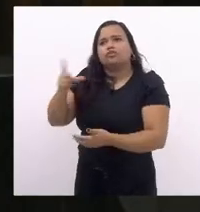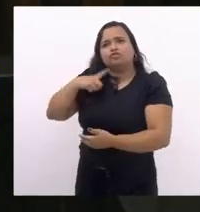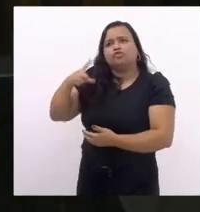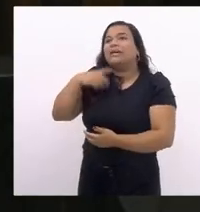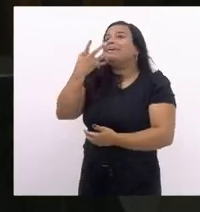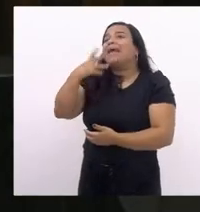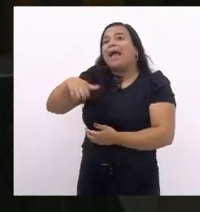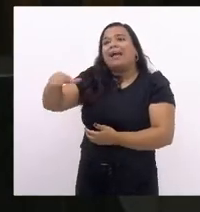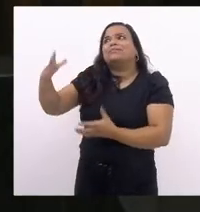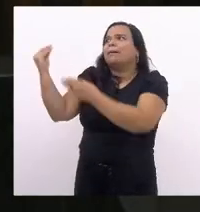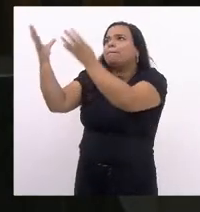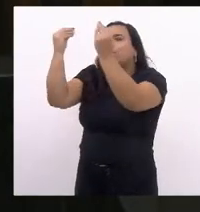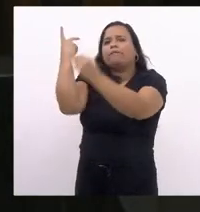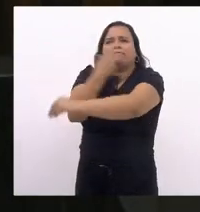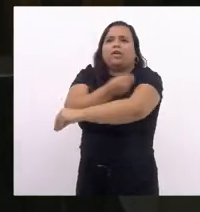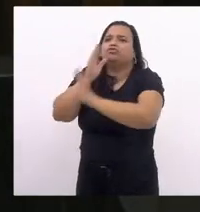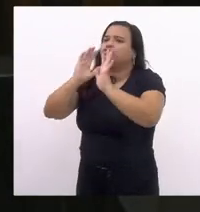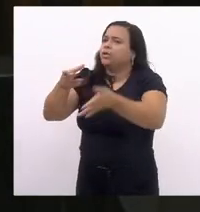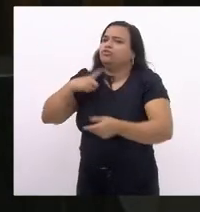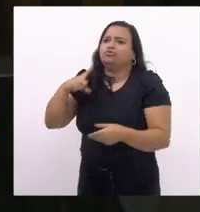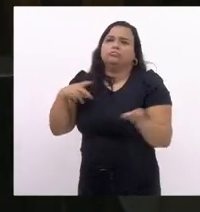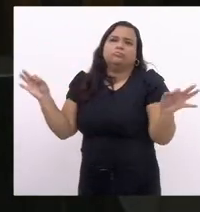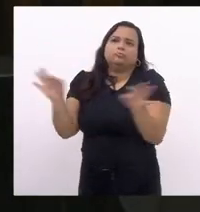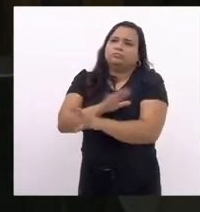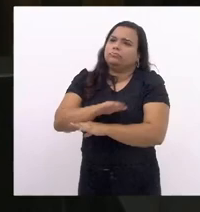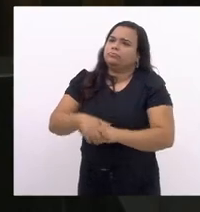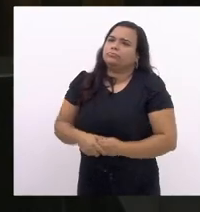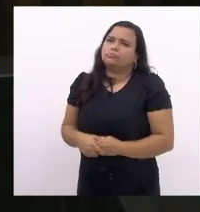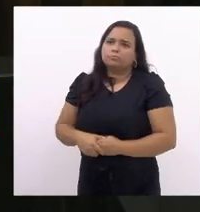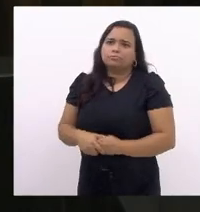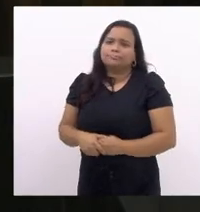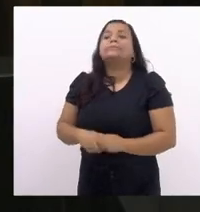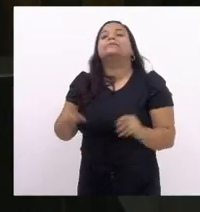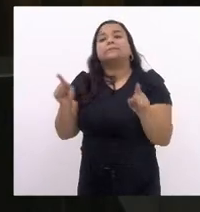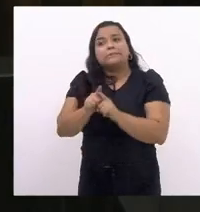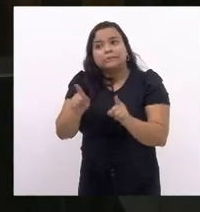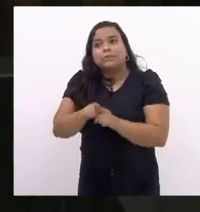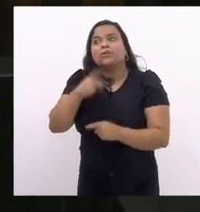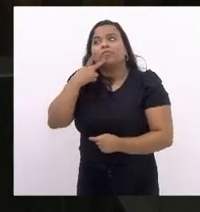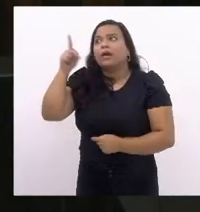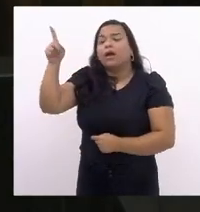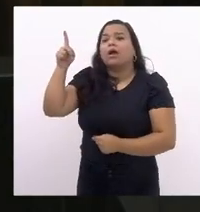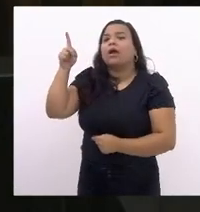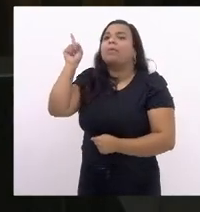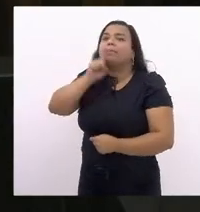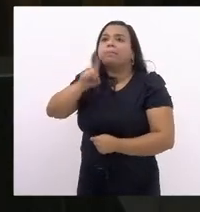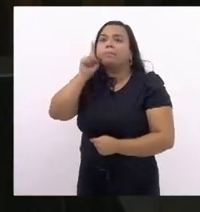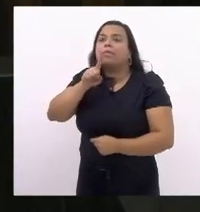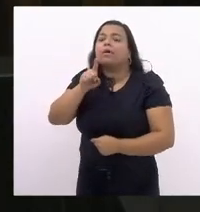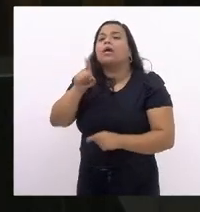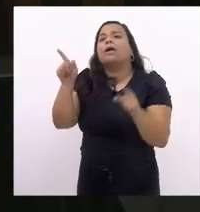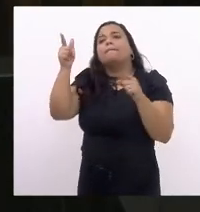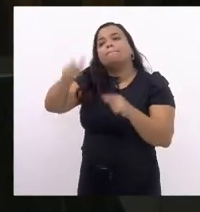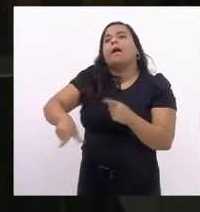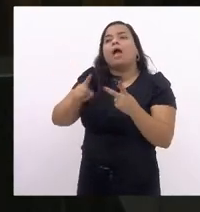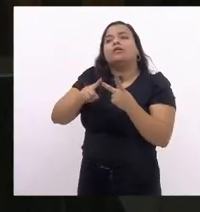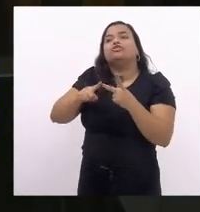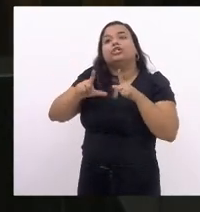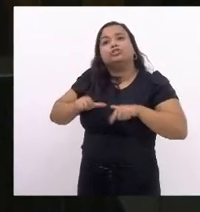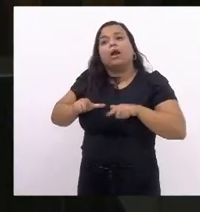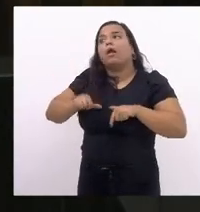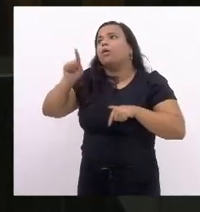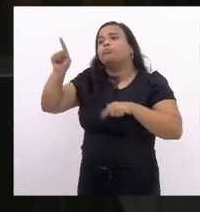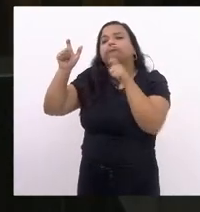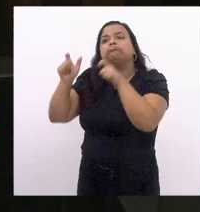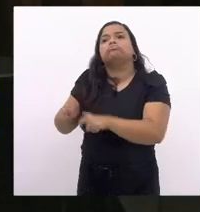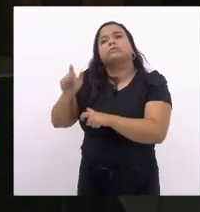crianças vacinadas. E, aliás, eu quero citar, além dos Estados Unidos, eu quero citar, por exemplo, Israel, um país que tem